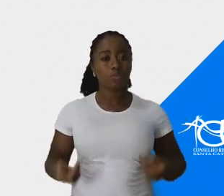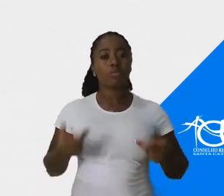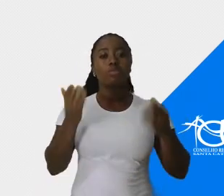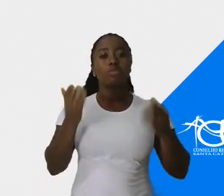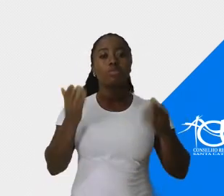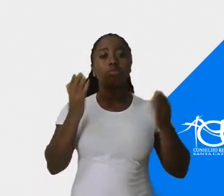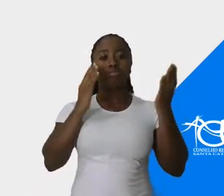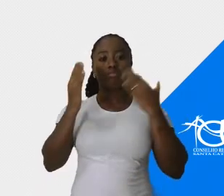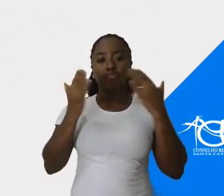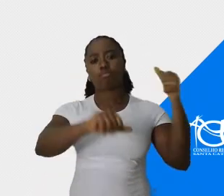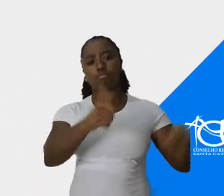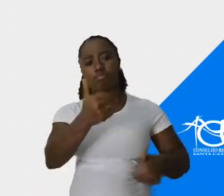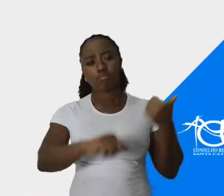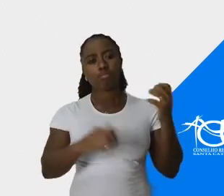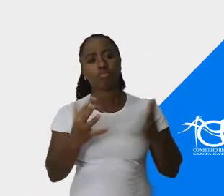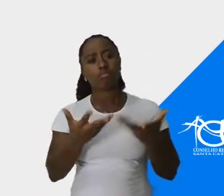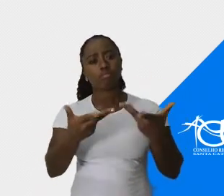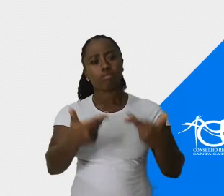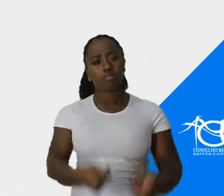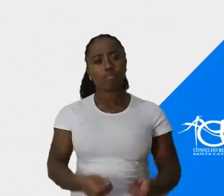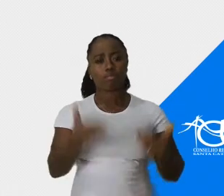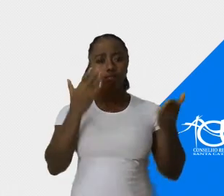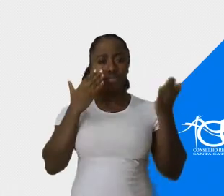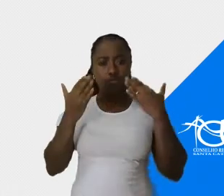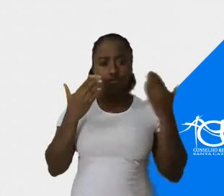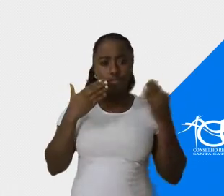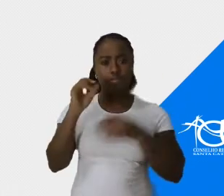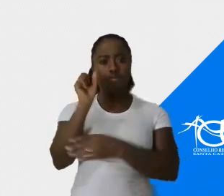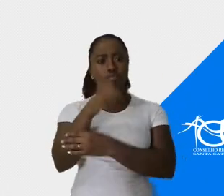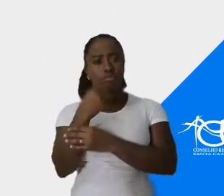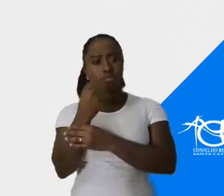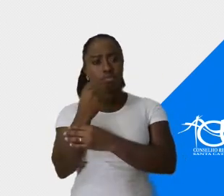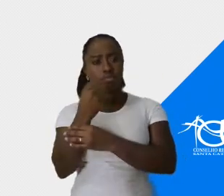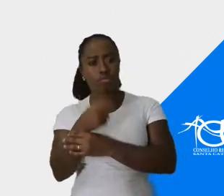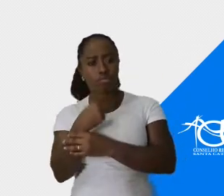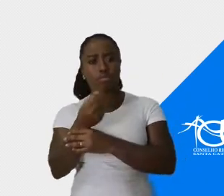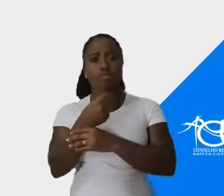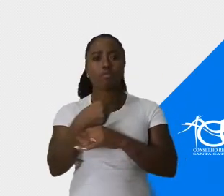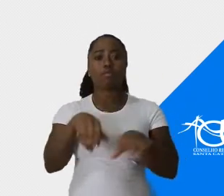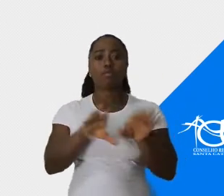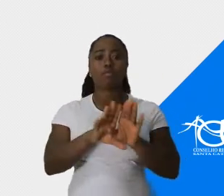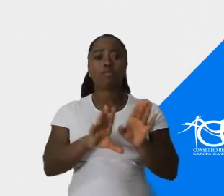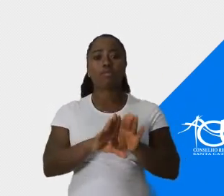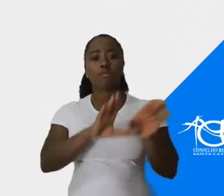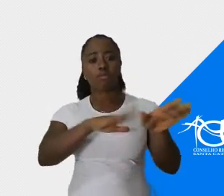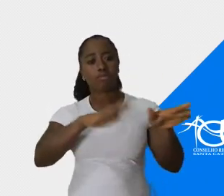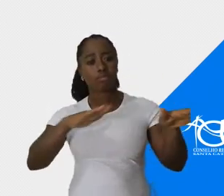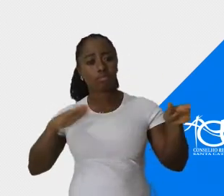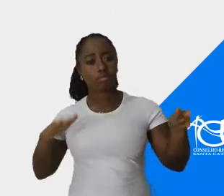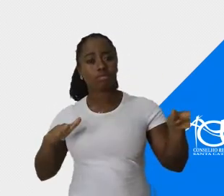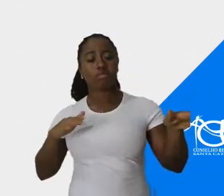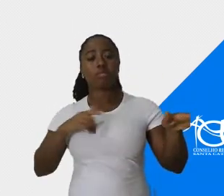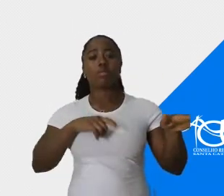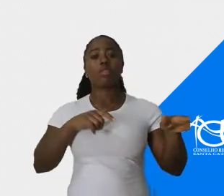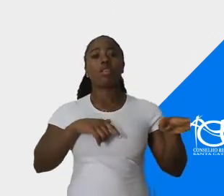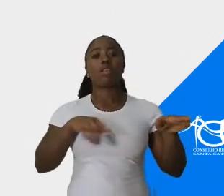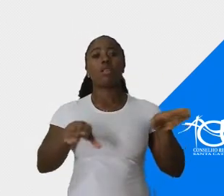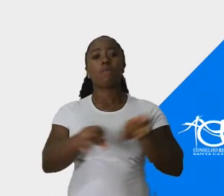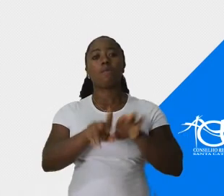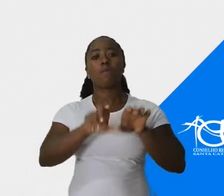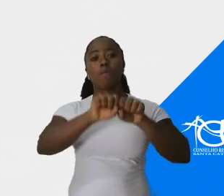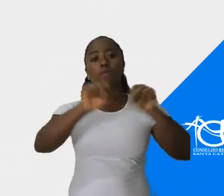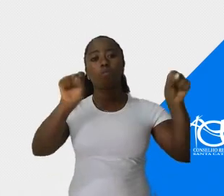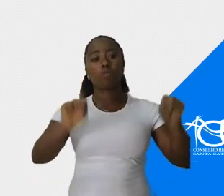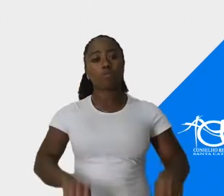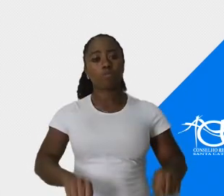psicomotoras e socioemocionais para participar de um sistema que ele é absoluto em riscos, né? O trânsito é